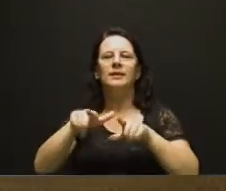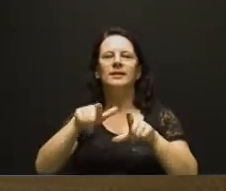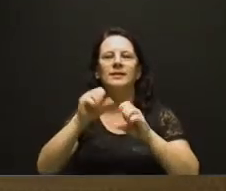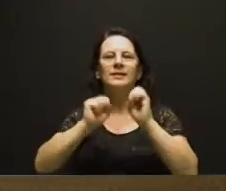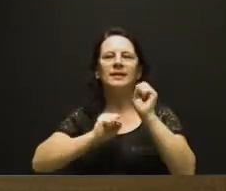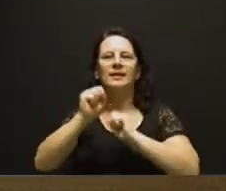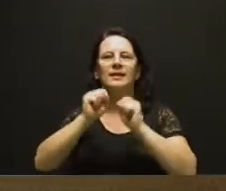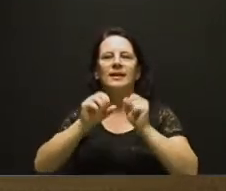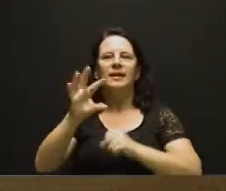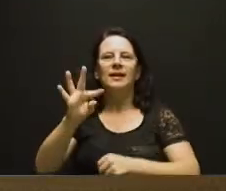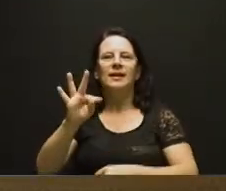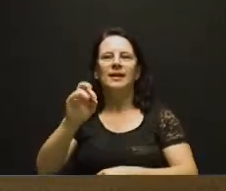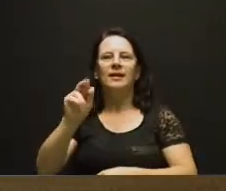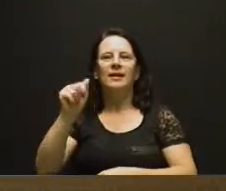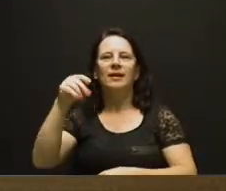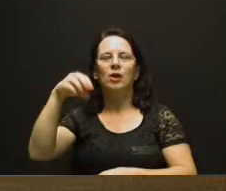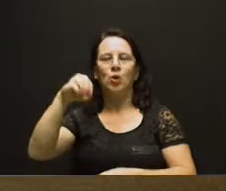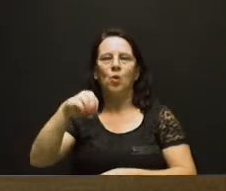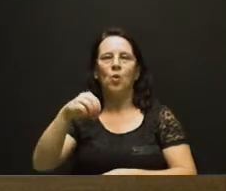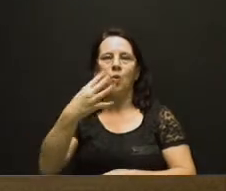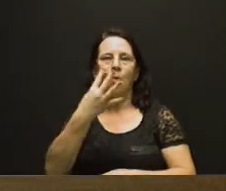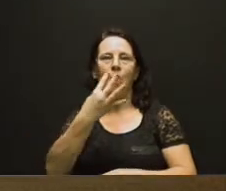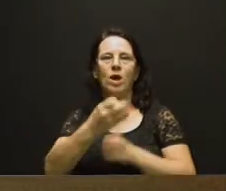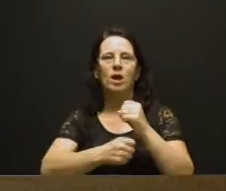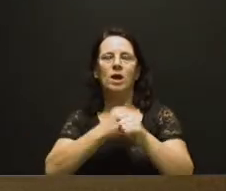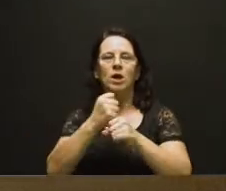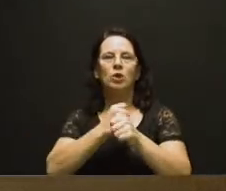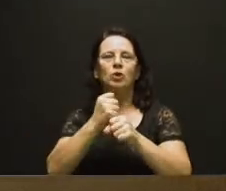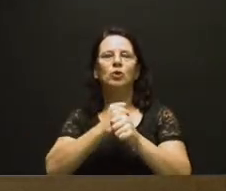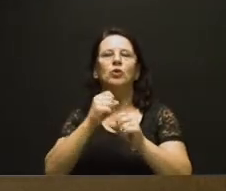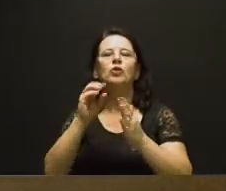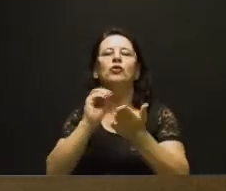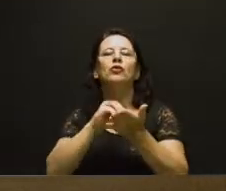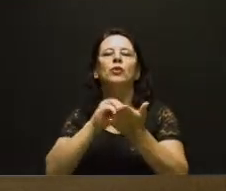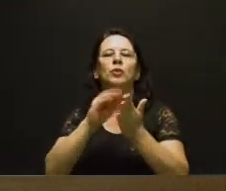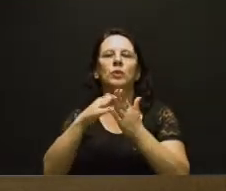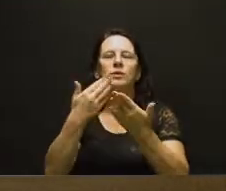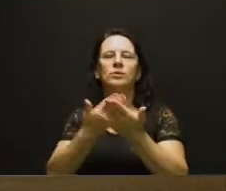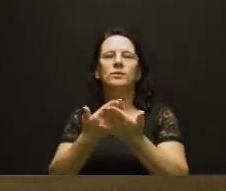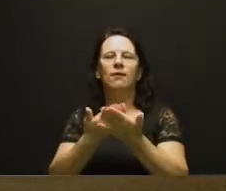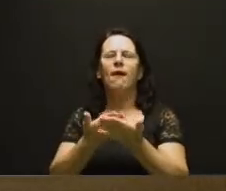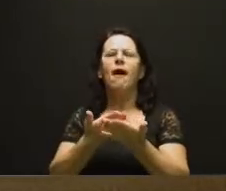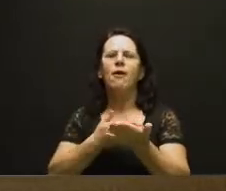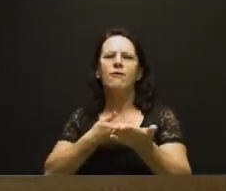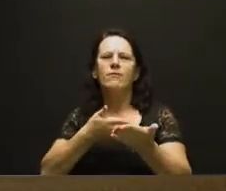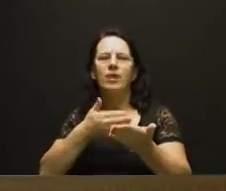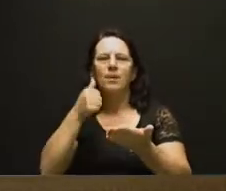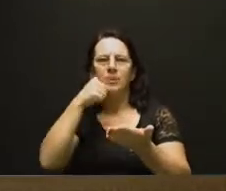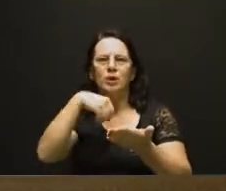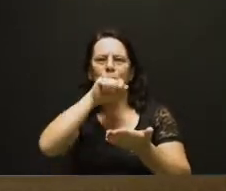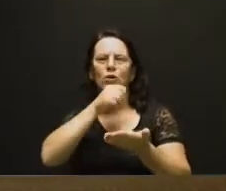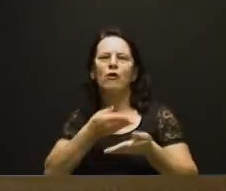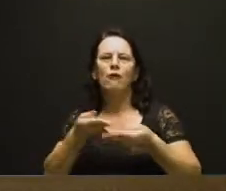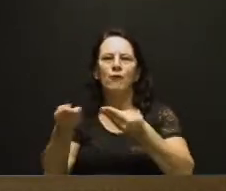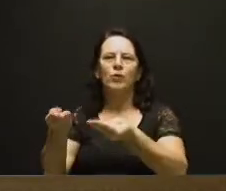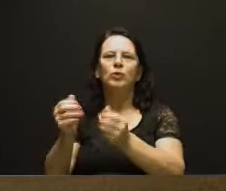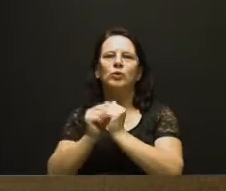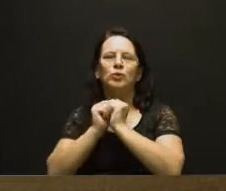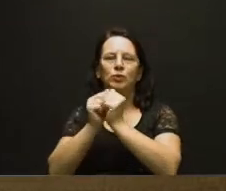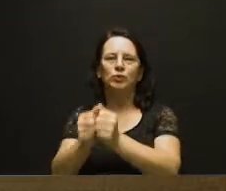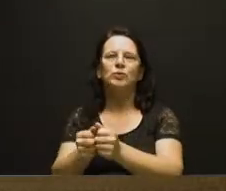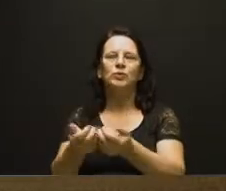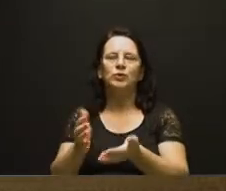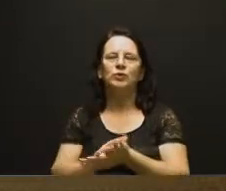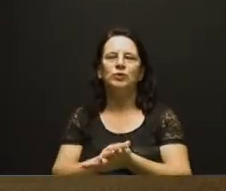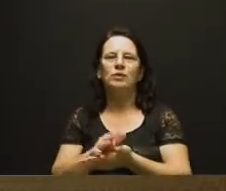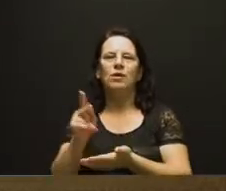praticamente há quatro anos sem estudar a esposa foi na casa dele foi um dom pedro uma briga né não era o prefeito porque não